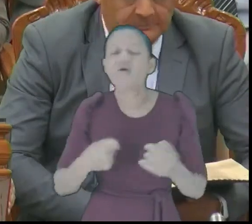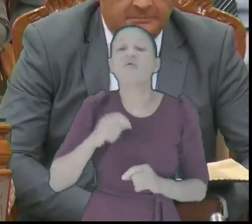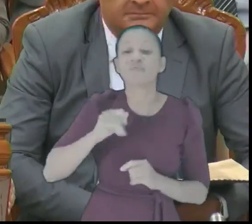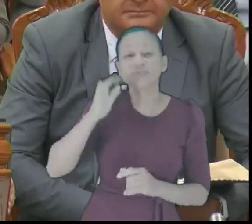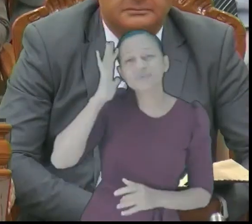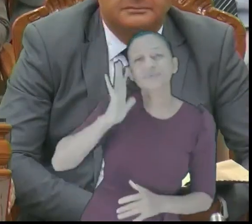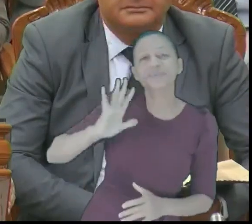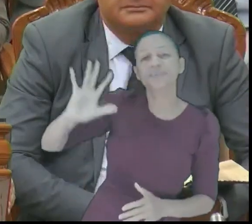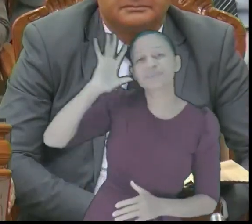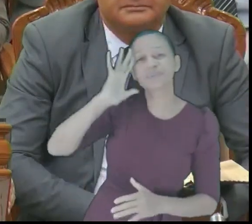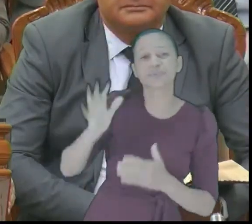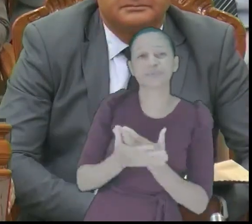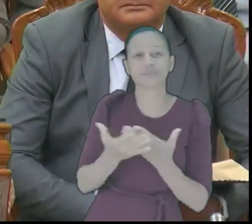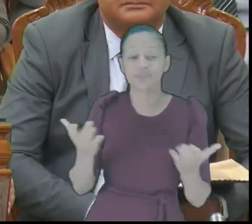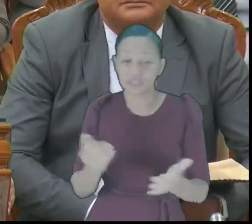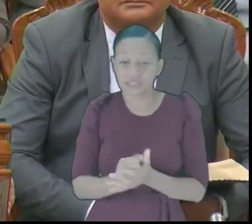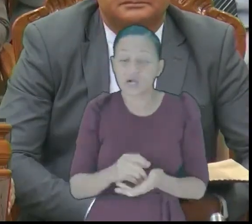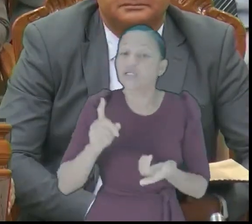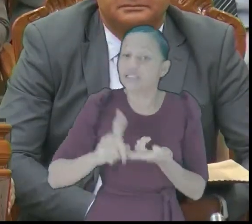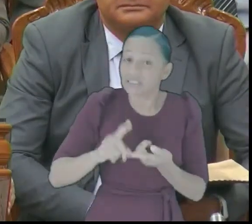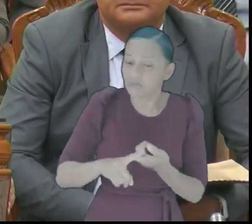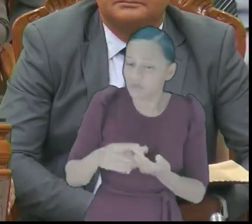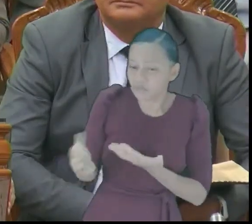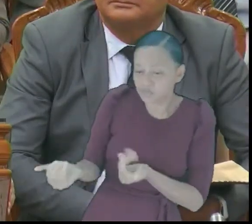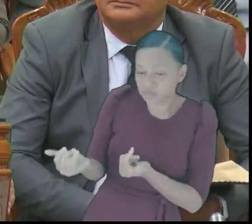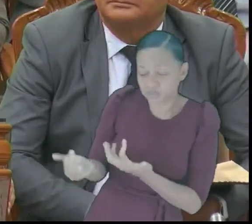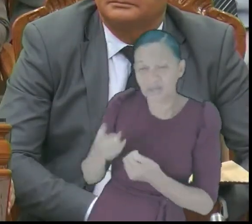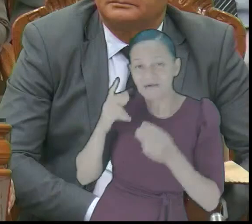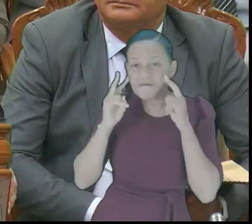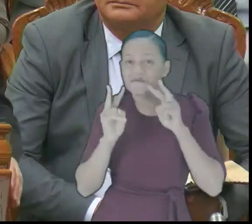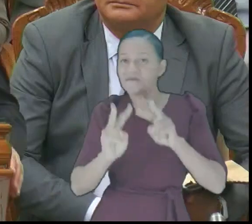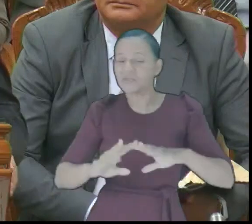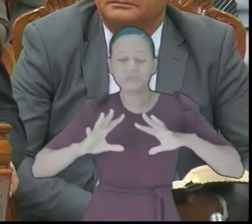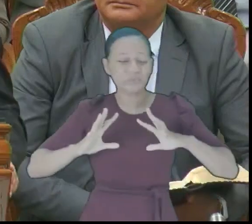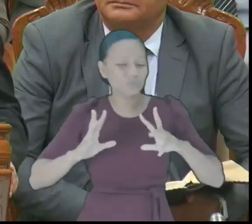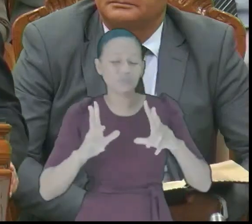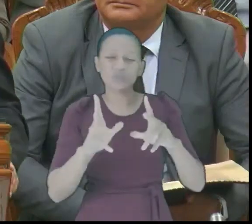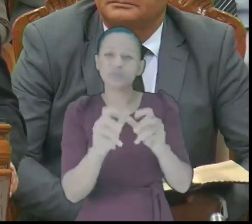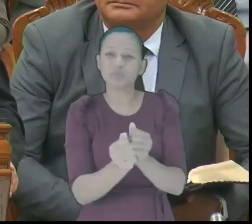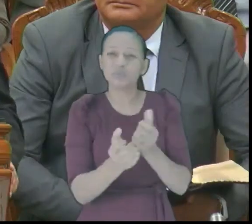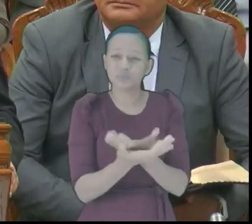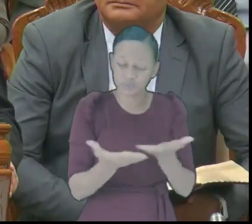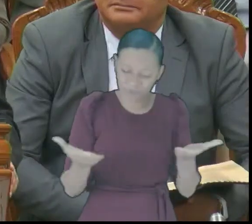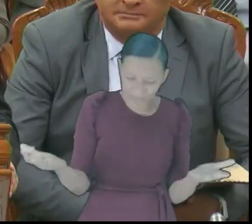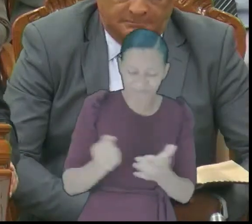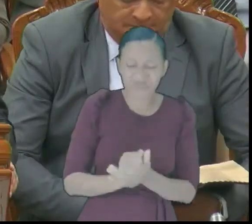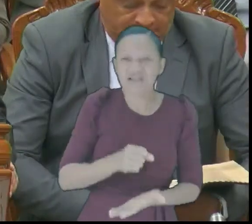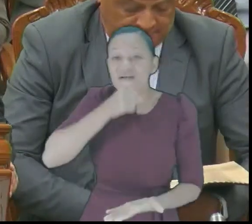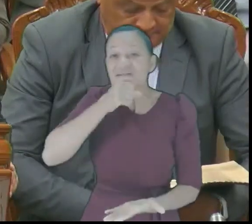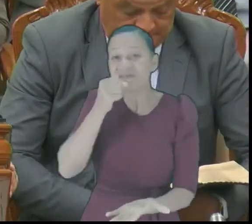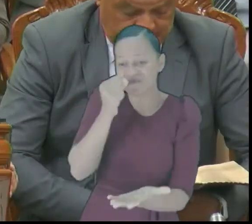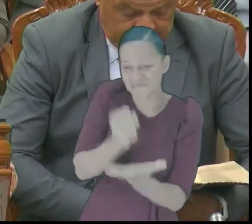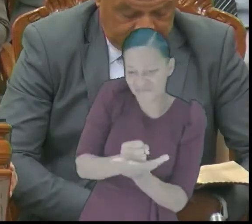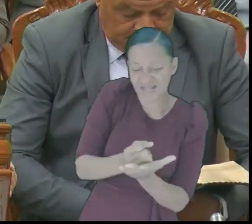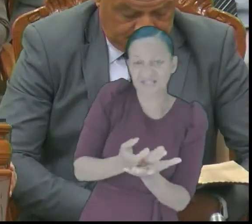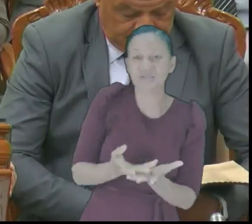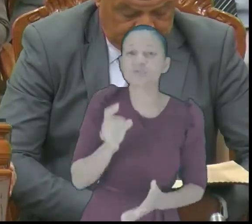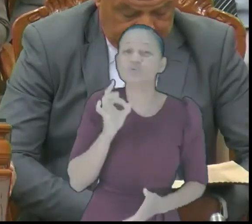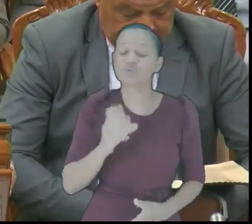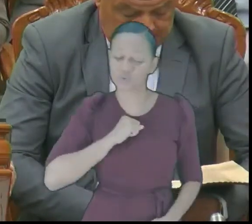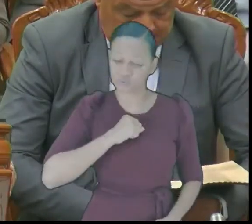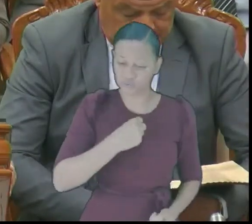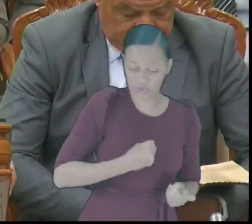que mais? Vossos jovens. Você vê aí que toda classe. No Velho Testamento era somente